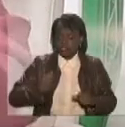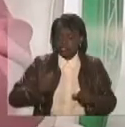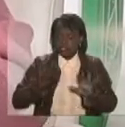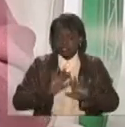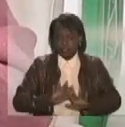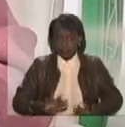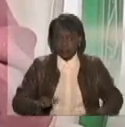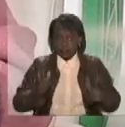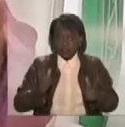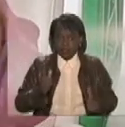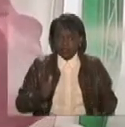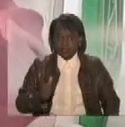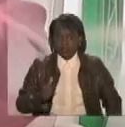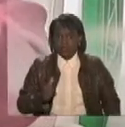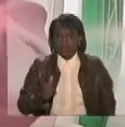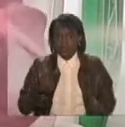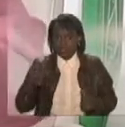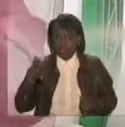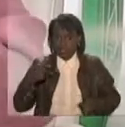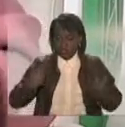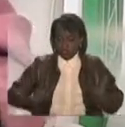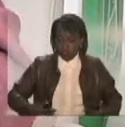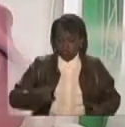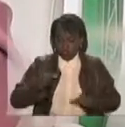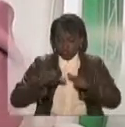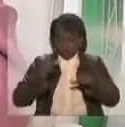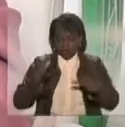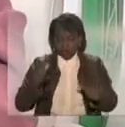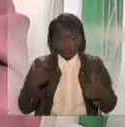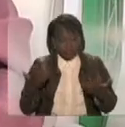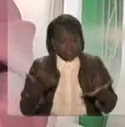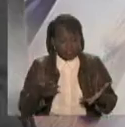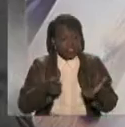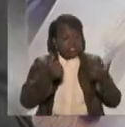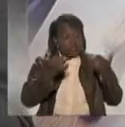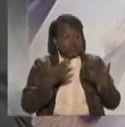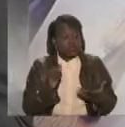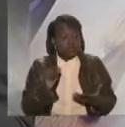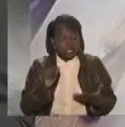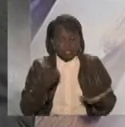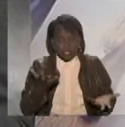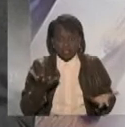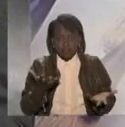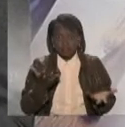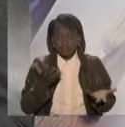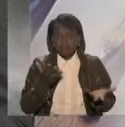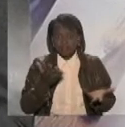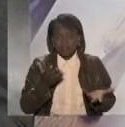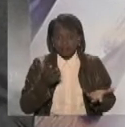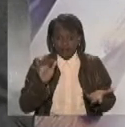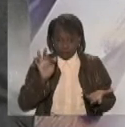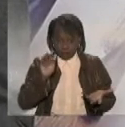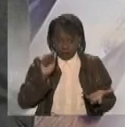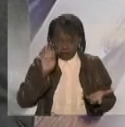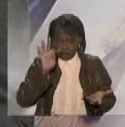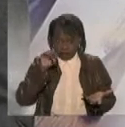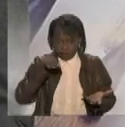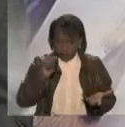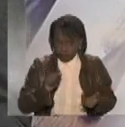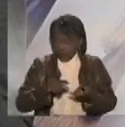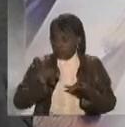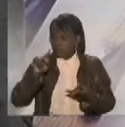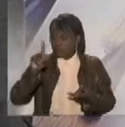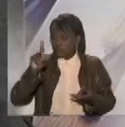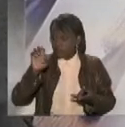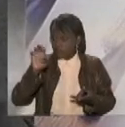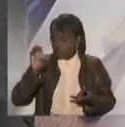certa tranquilidade, para ela vivenciar as suas questões corporais. O que você está querendo dizer, Fátima,